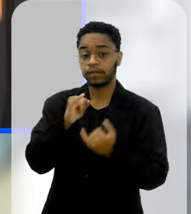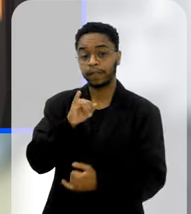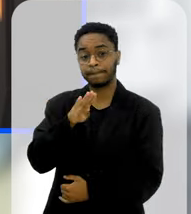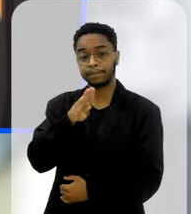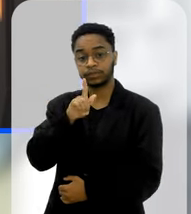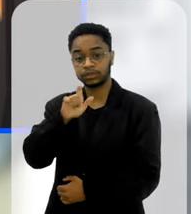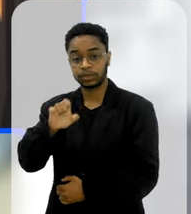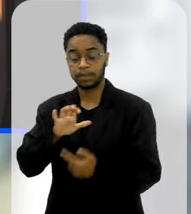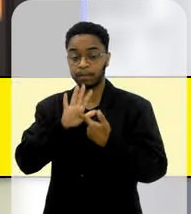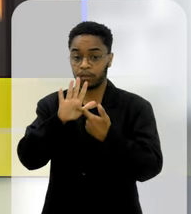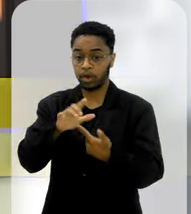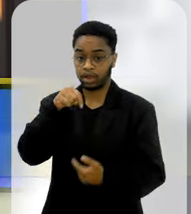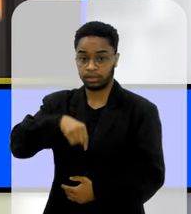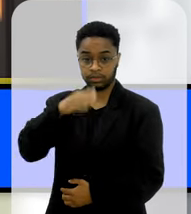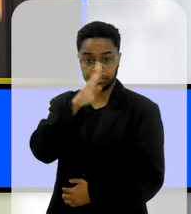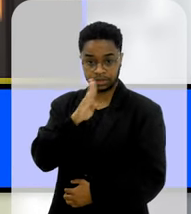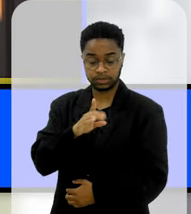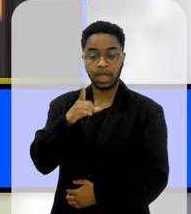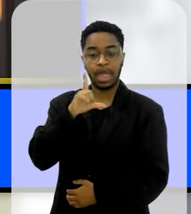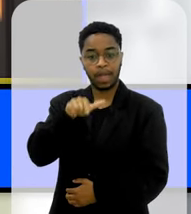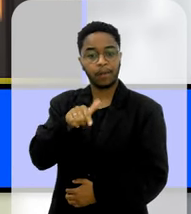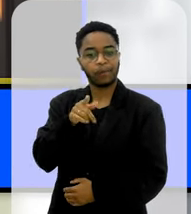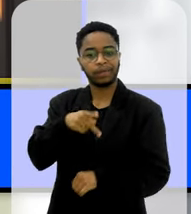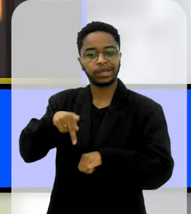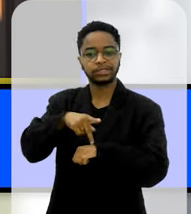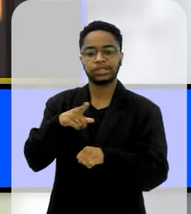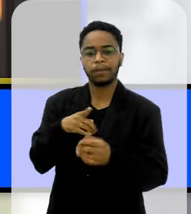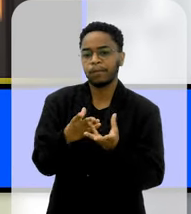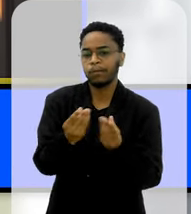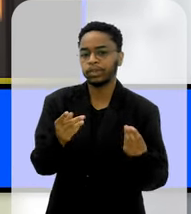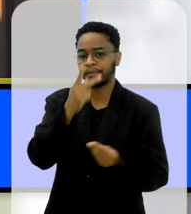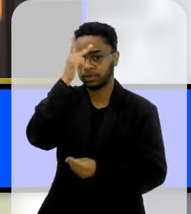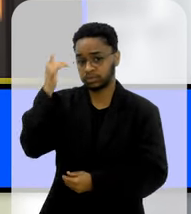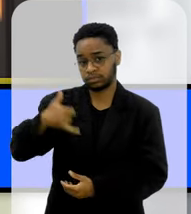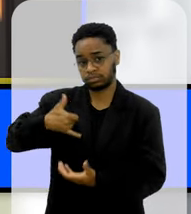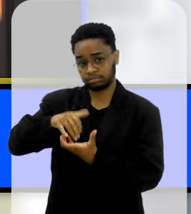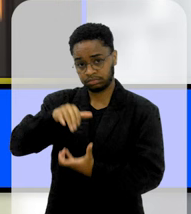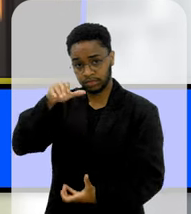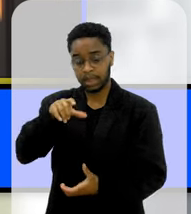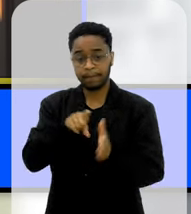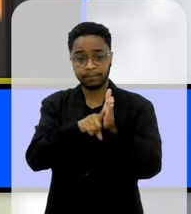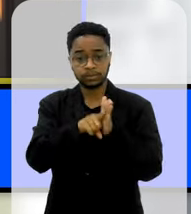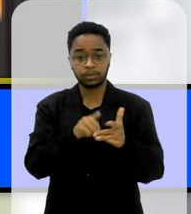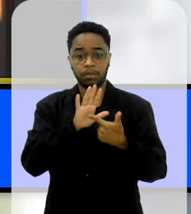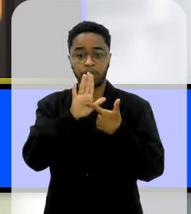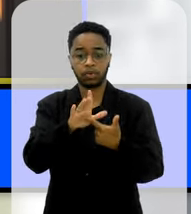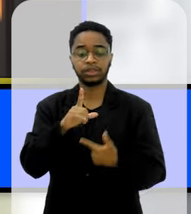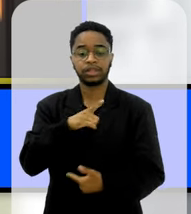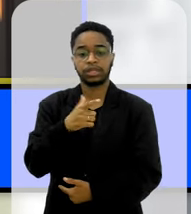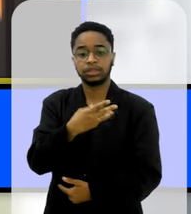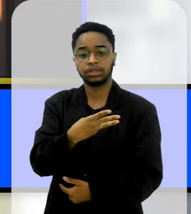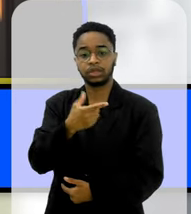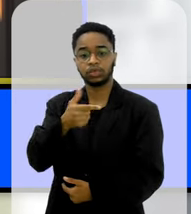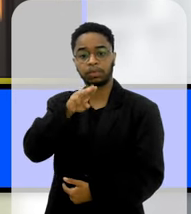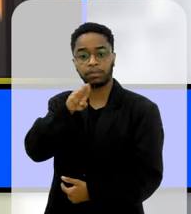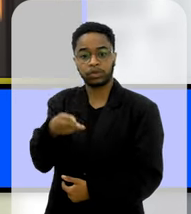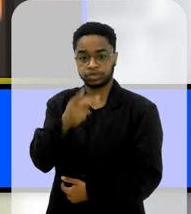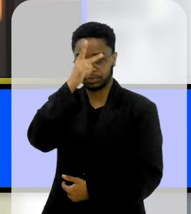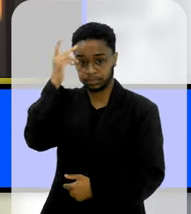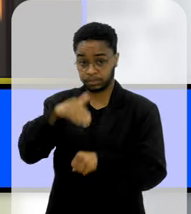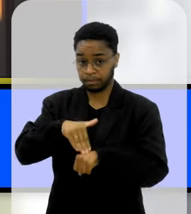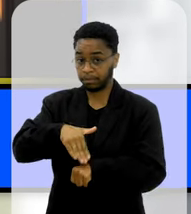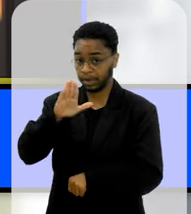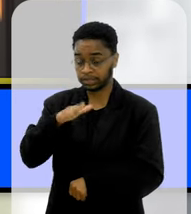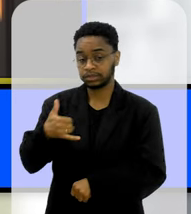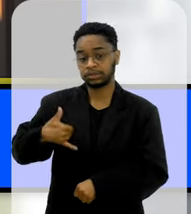Dados do IBGE revelam que o Brasil está se tornando um país de idosos. De acordo com o último censo, já somos mais de 32 milhões